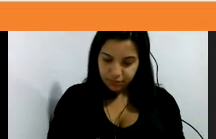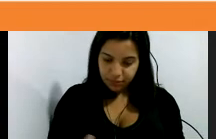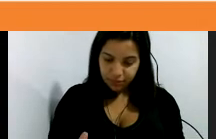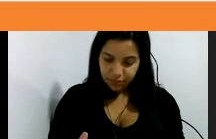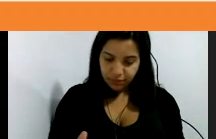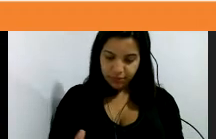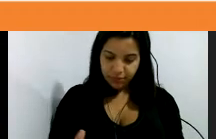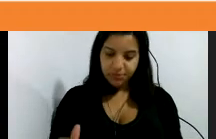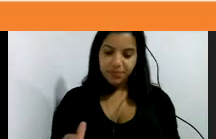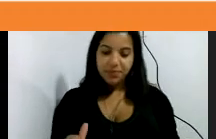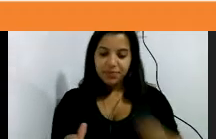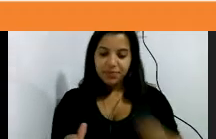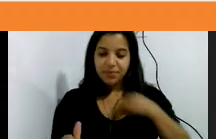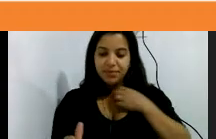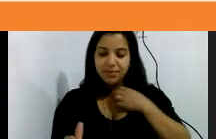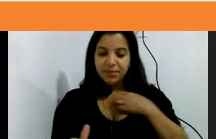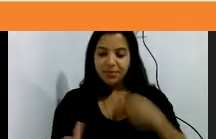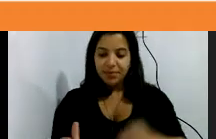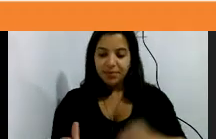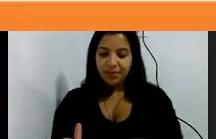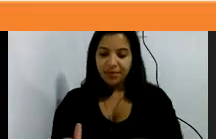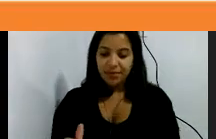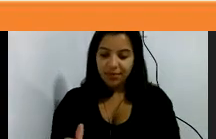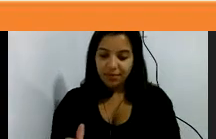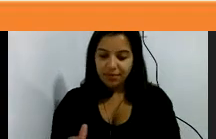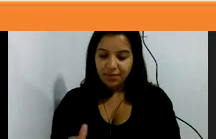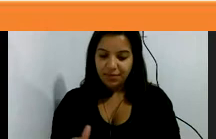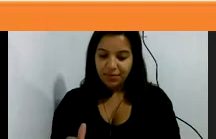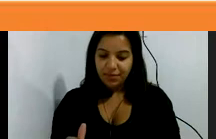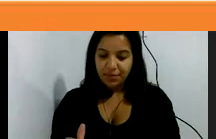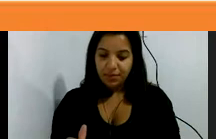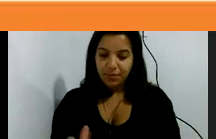Vamos pensar dentro de um hospital.